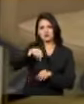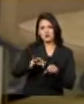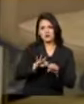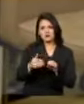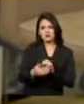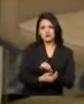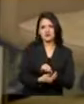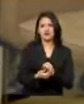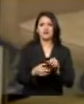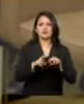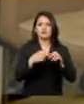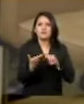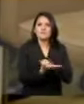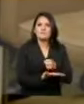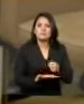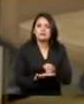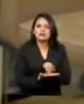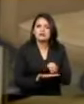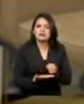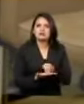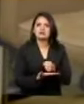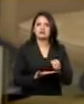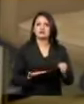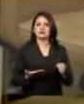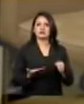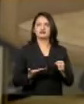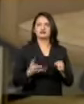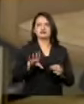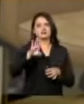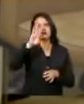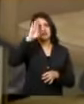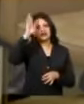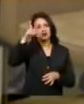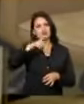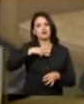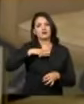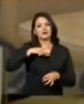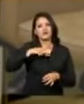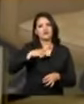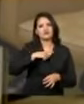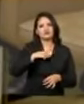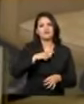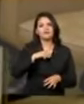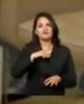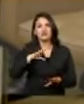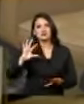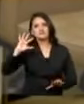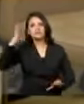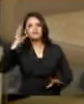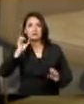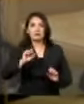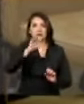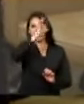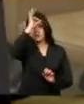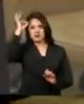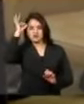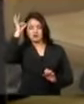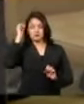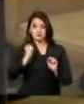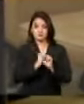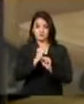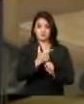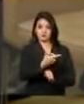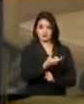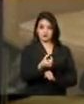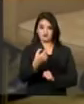do princípio da presunção de inocência. Em 2004, pela primeira vez, em